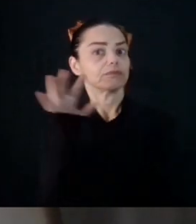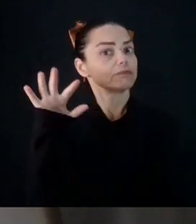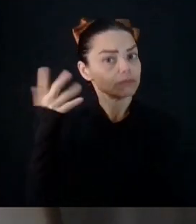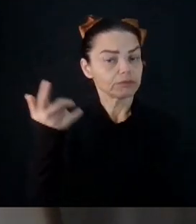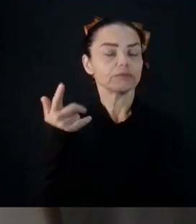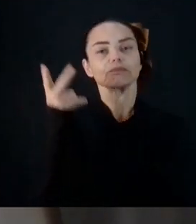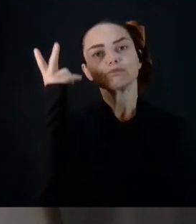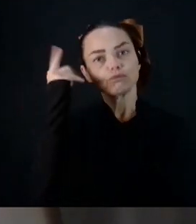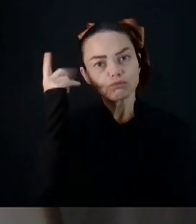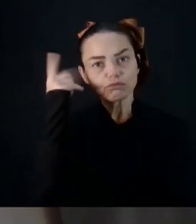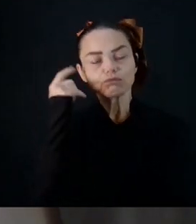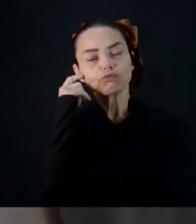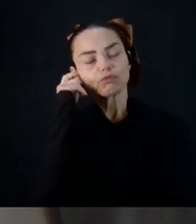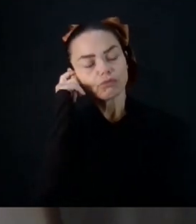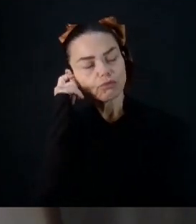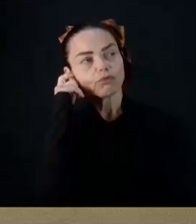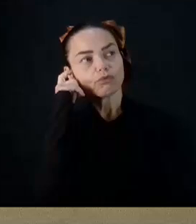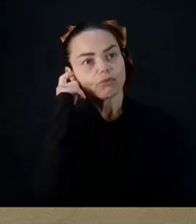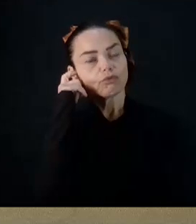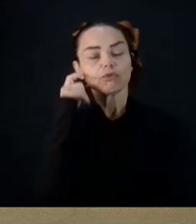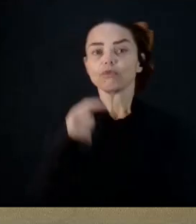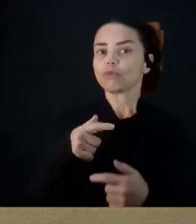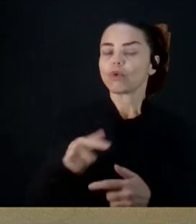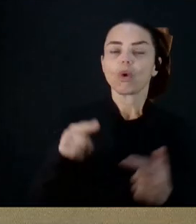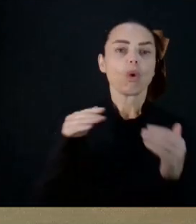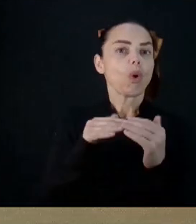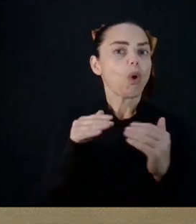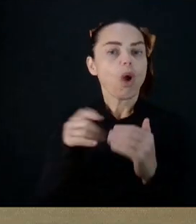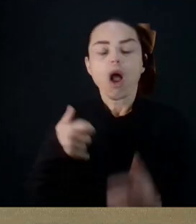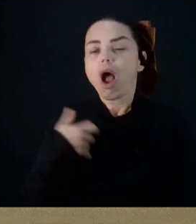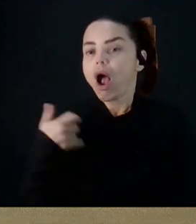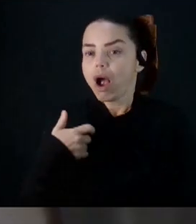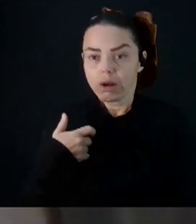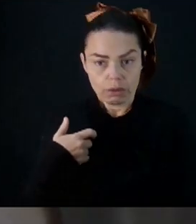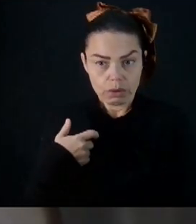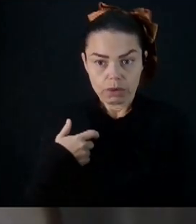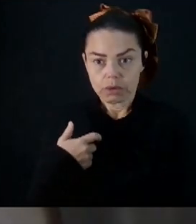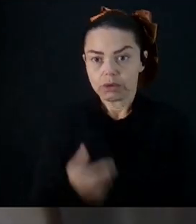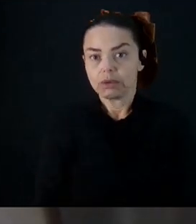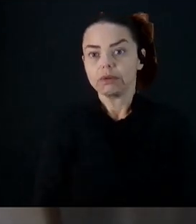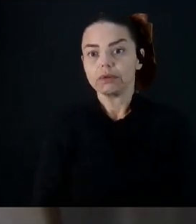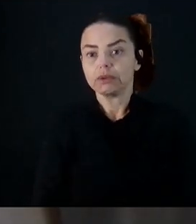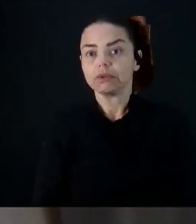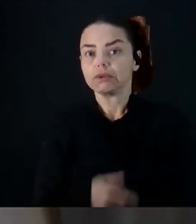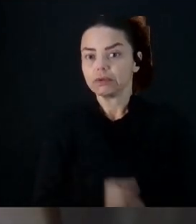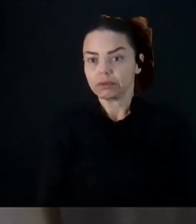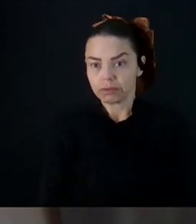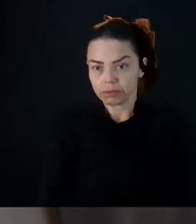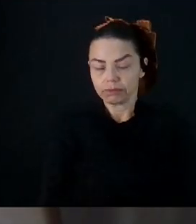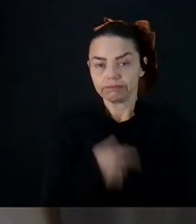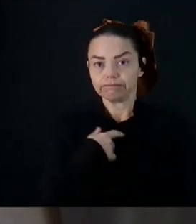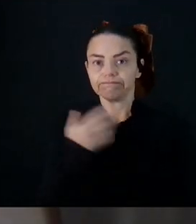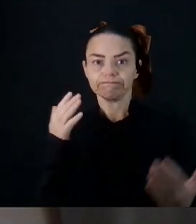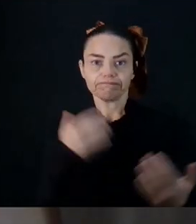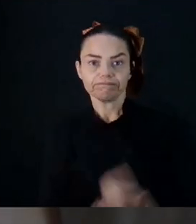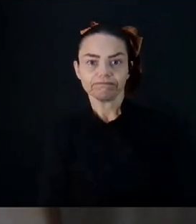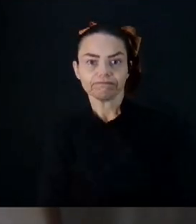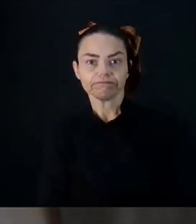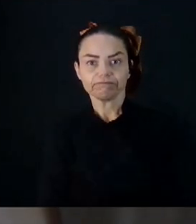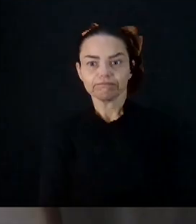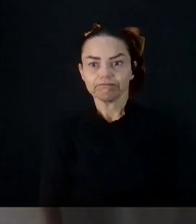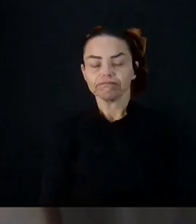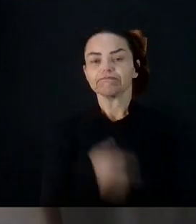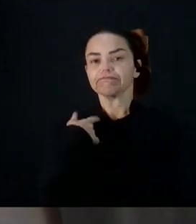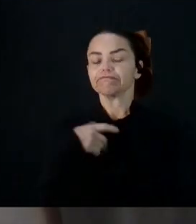naturalmente. Isso. Quando, né? A doutora Lívia disse, assim, quando a gente está falando ali na frente, ali, acima dos